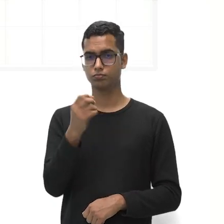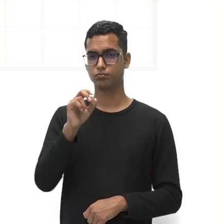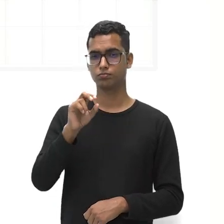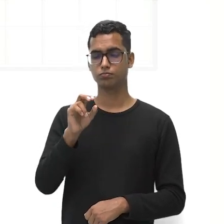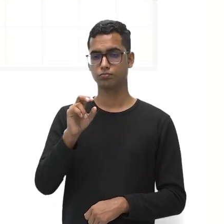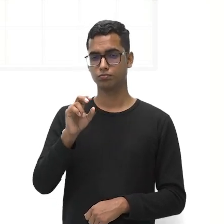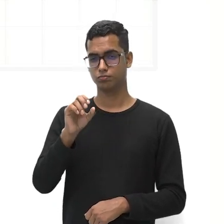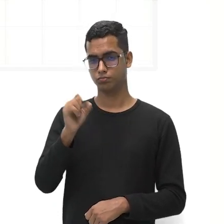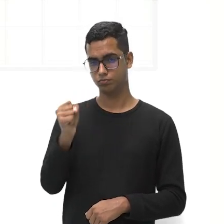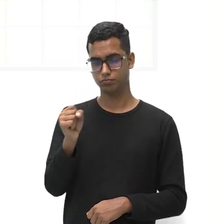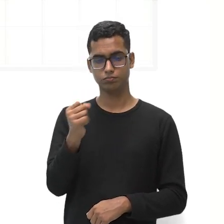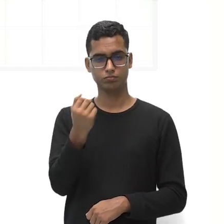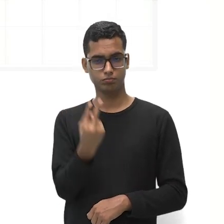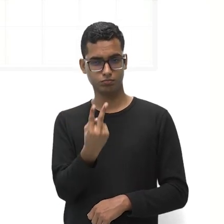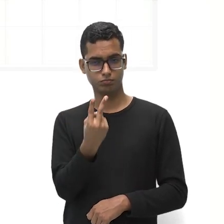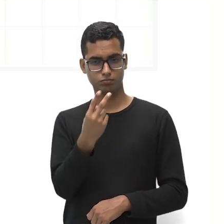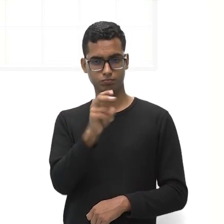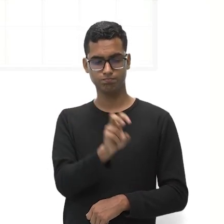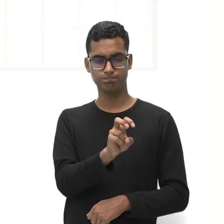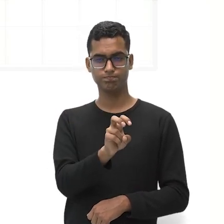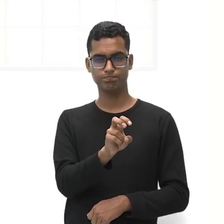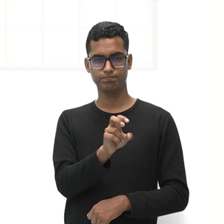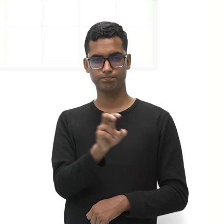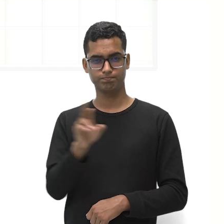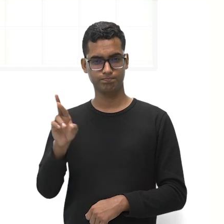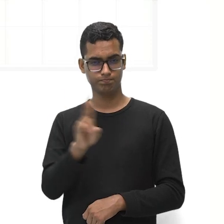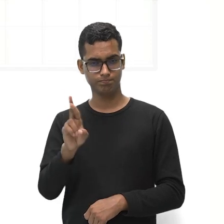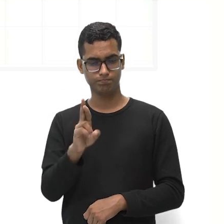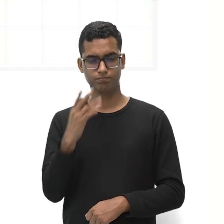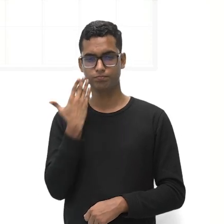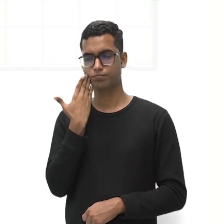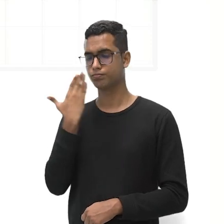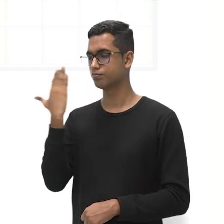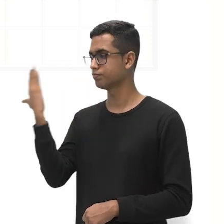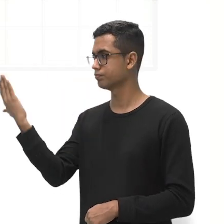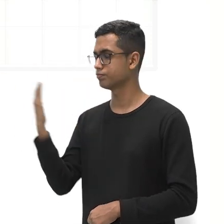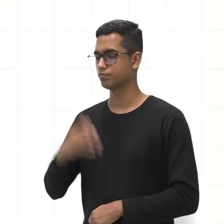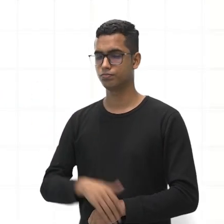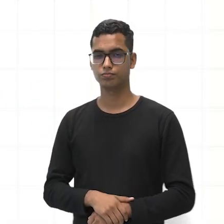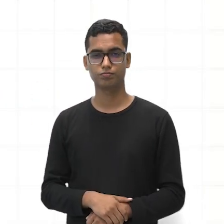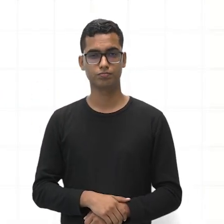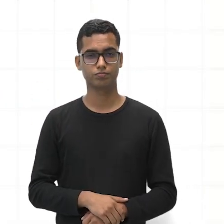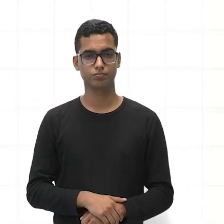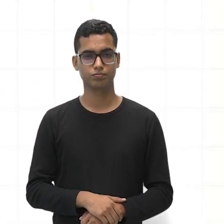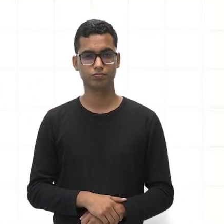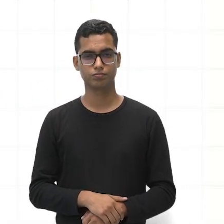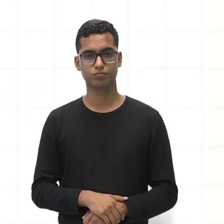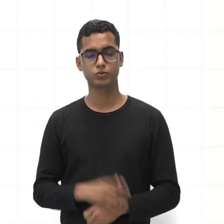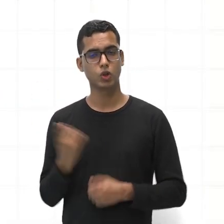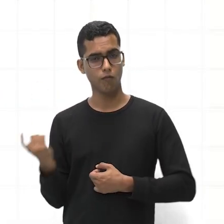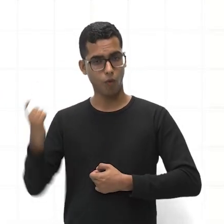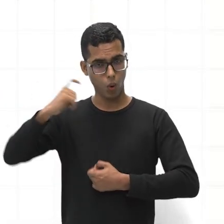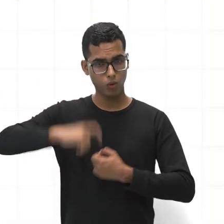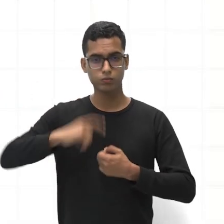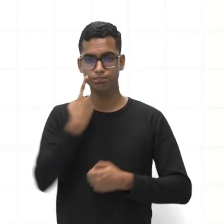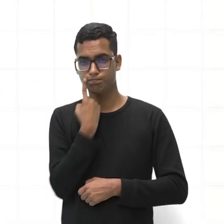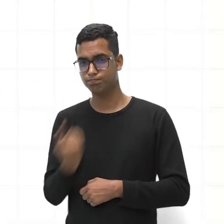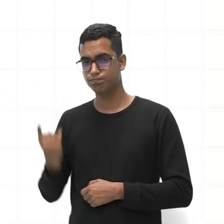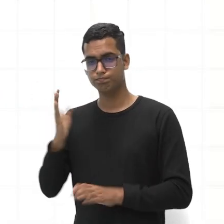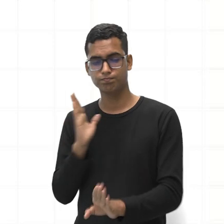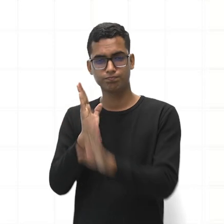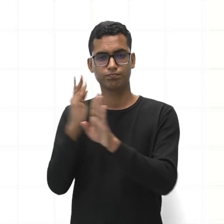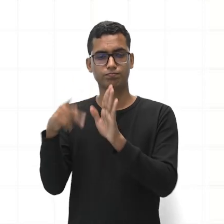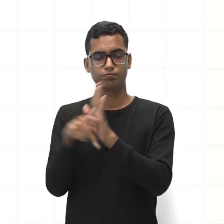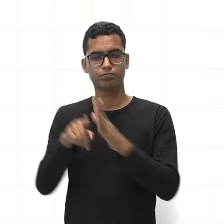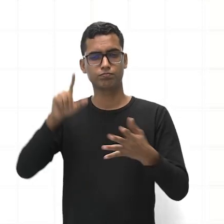825. Aí a gente vai lá, né? Para a questão anterior, né? Aí a gente encontra logo aqui, ó, de